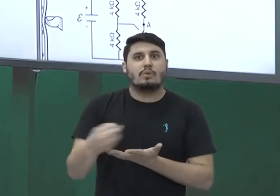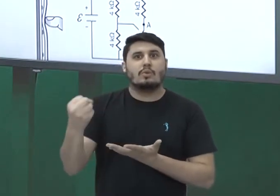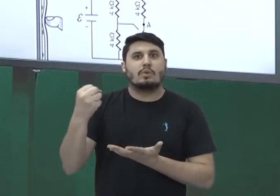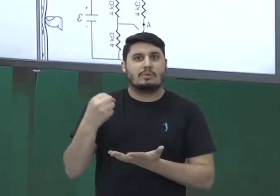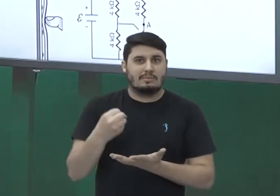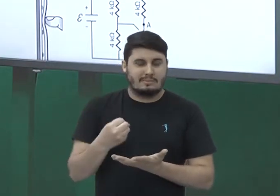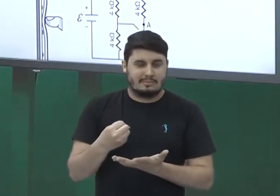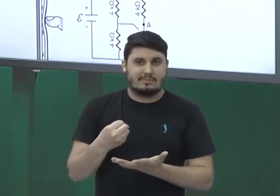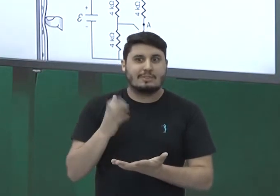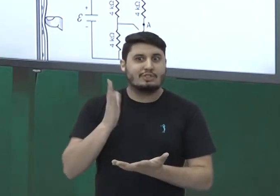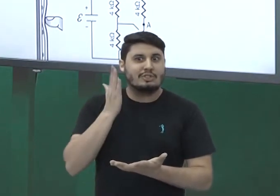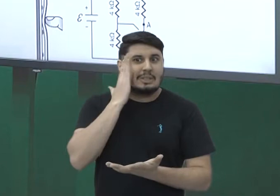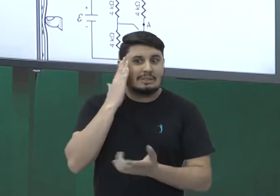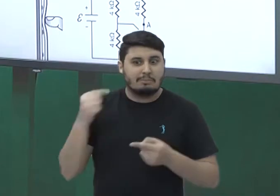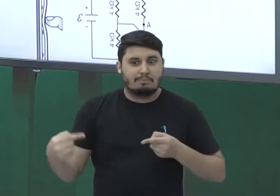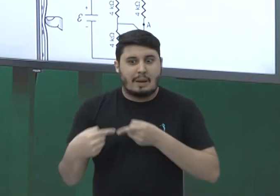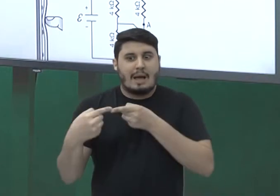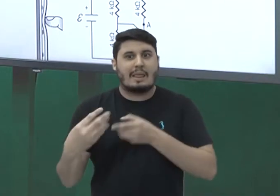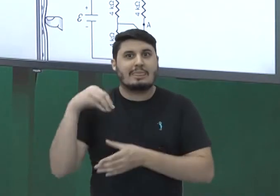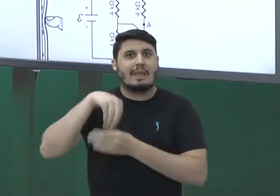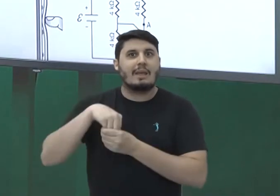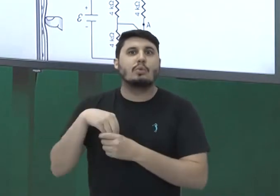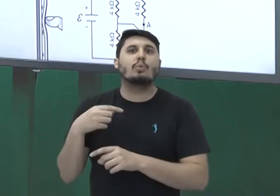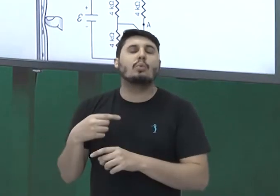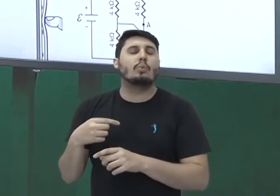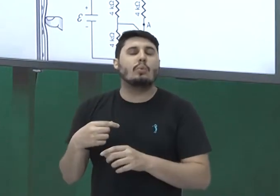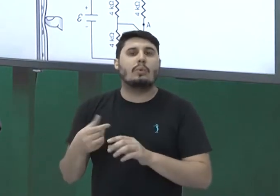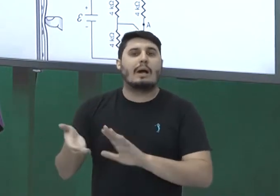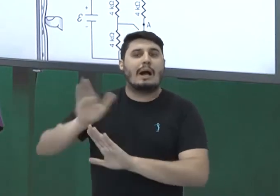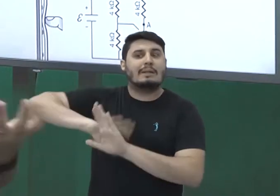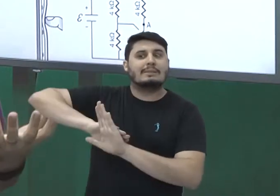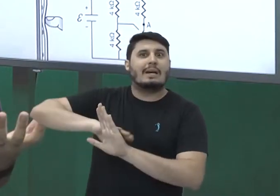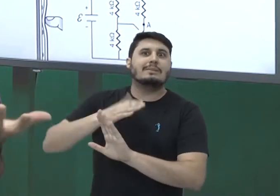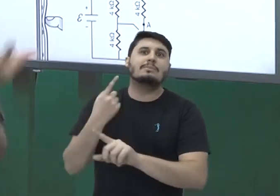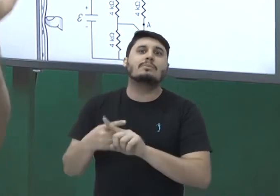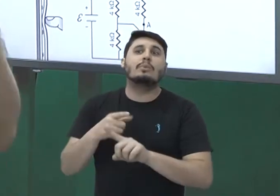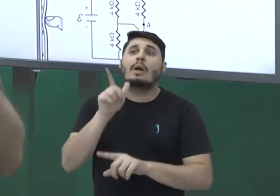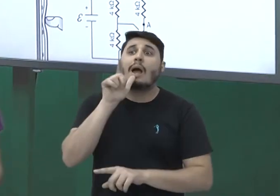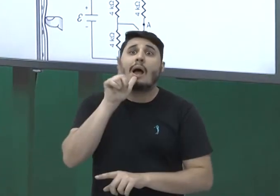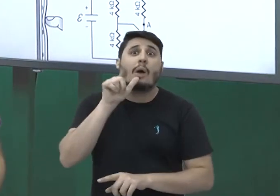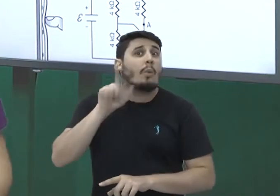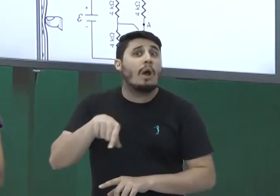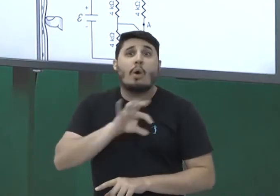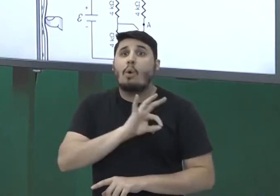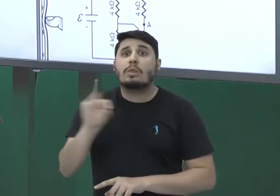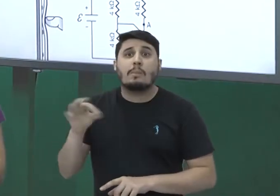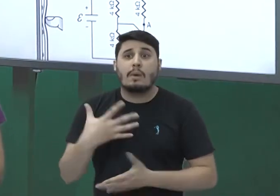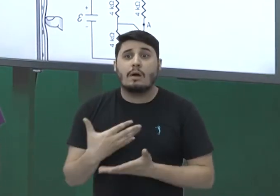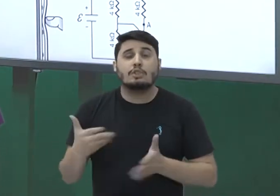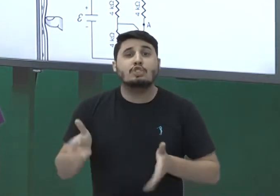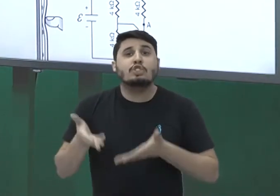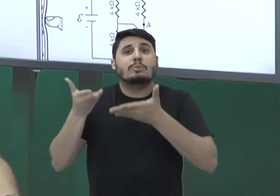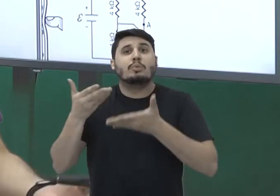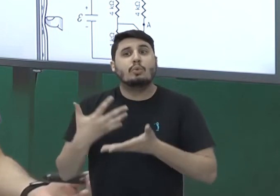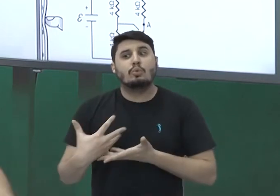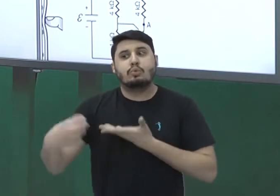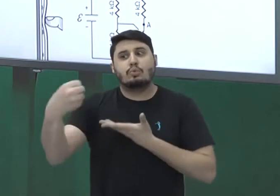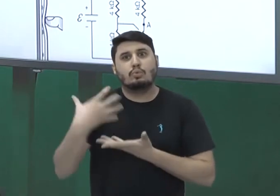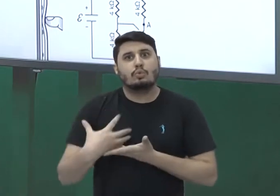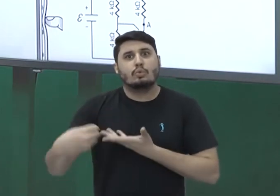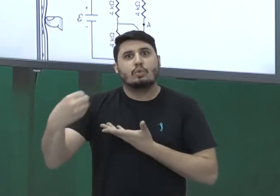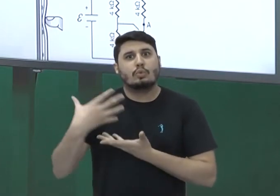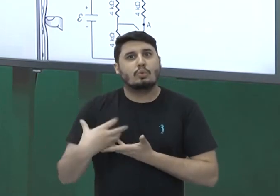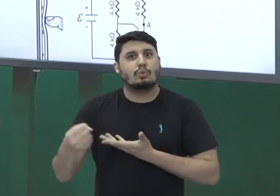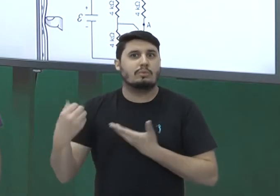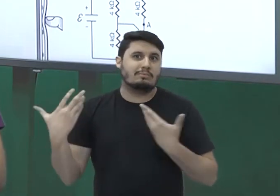tudo isso vai depender do ponto onde você toca e, claro, a nossa mão também conduz eletricidade, o nosso corpo conduz eletricidade. E, afinal de contas,